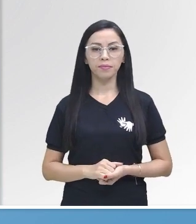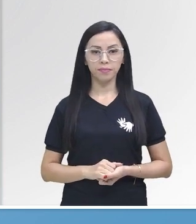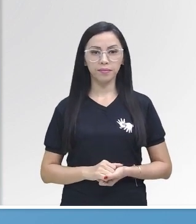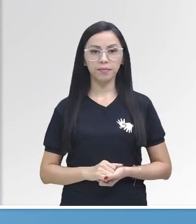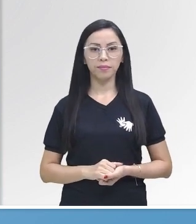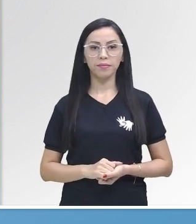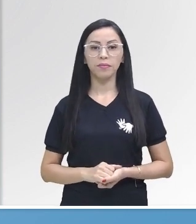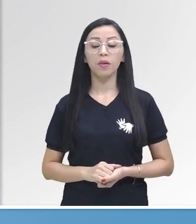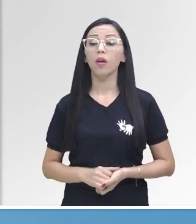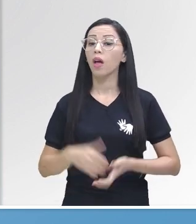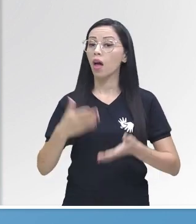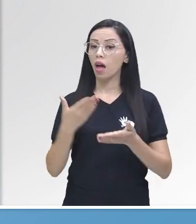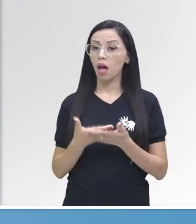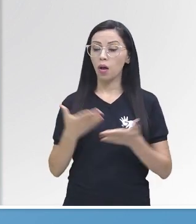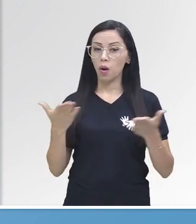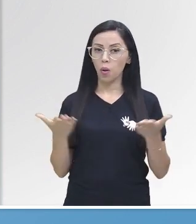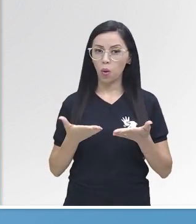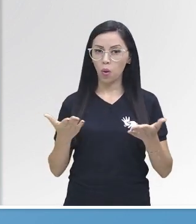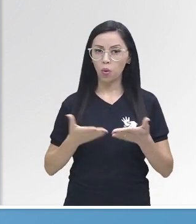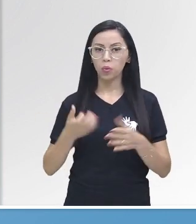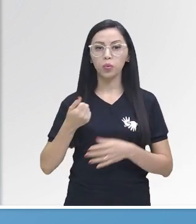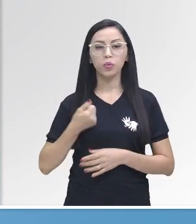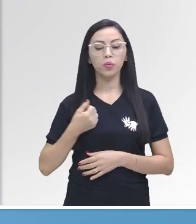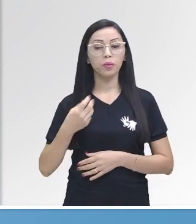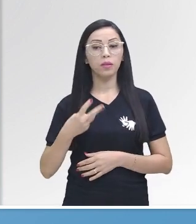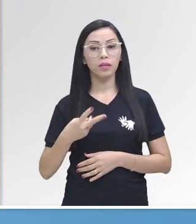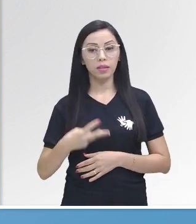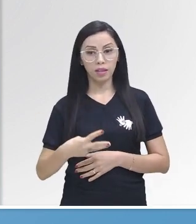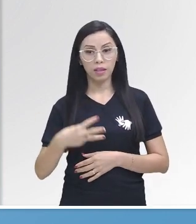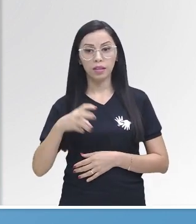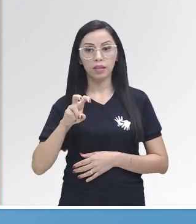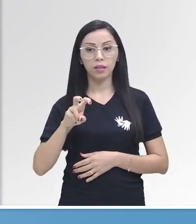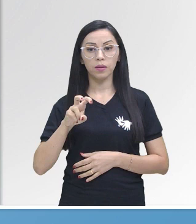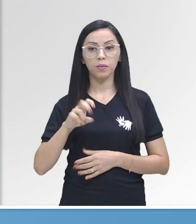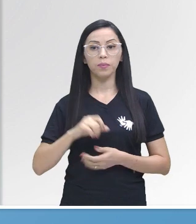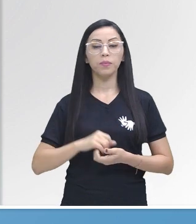Nossa aula de hoje é a 35.